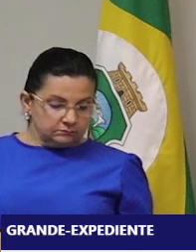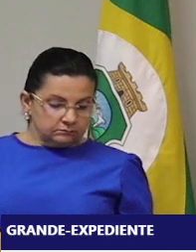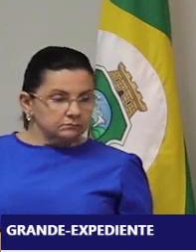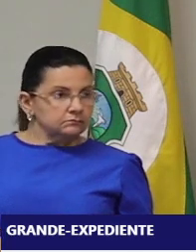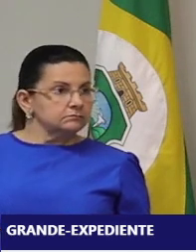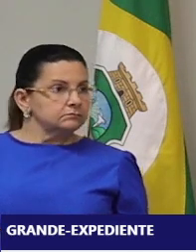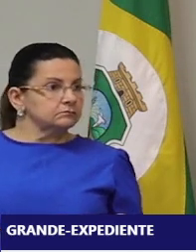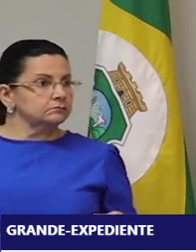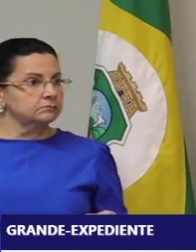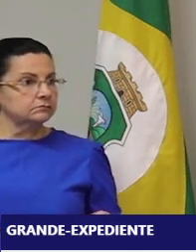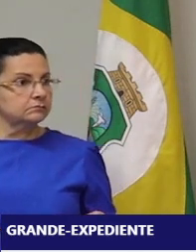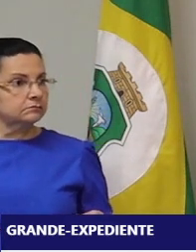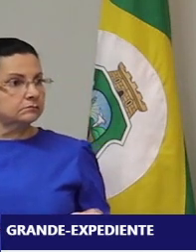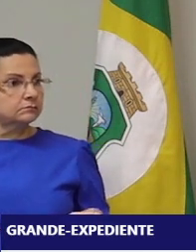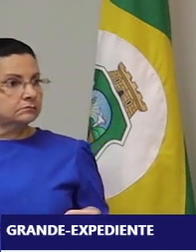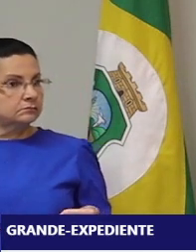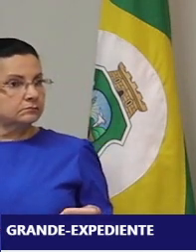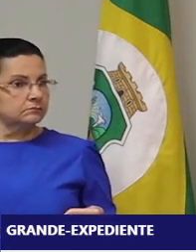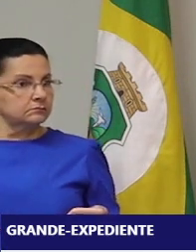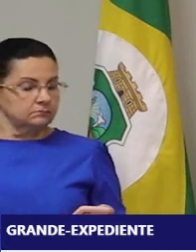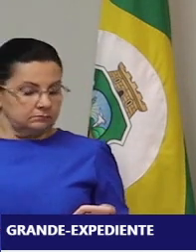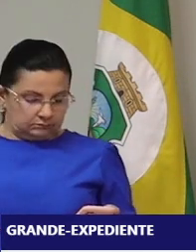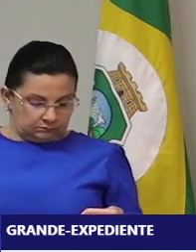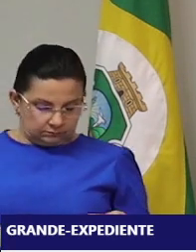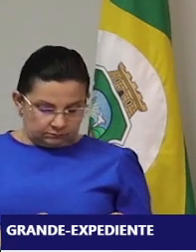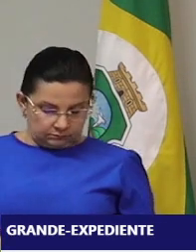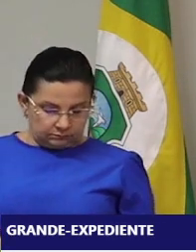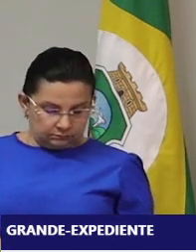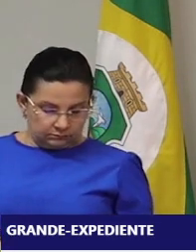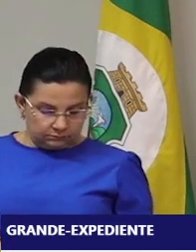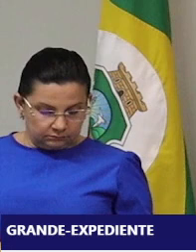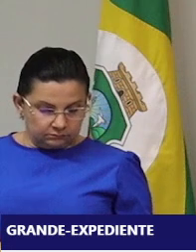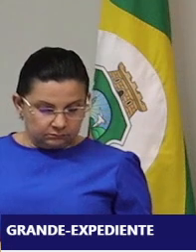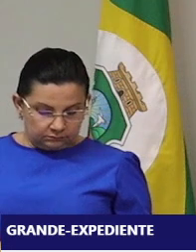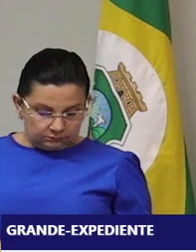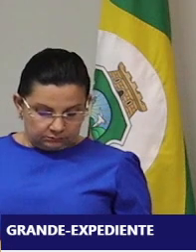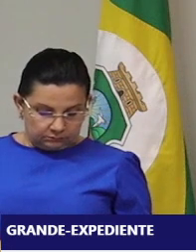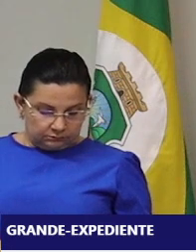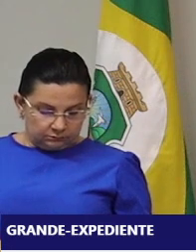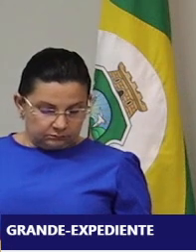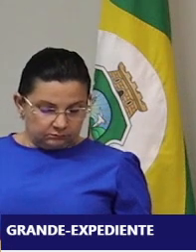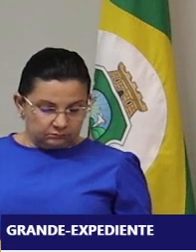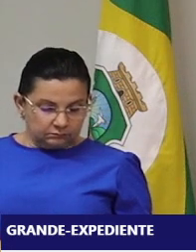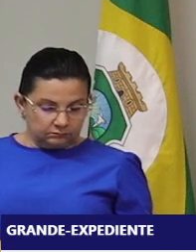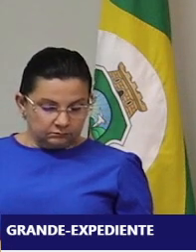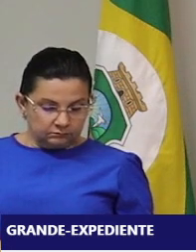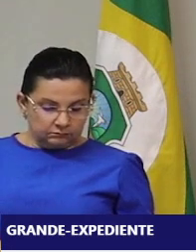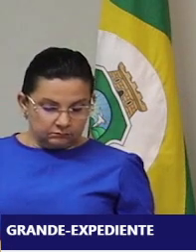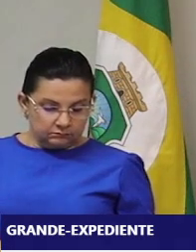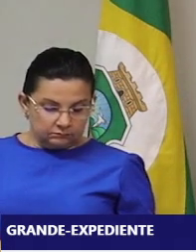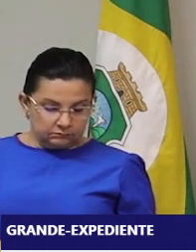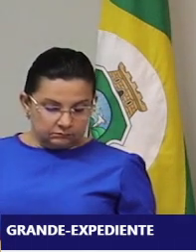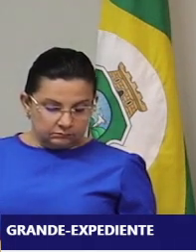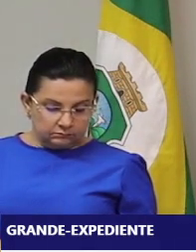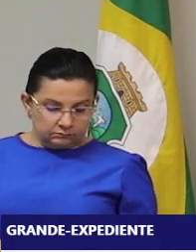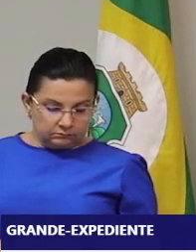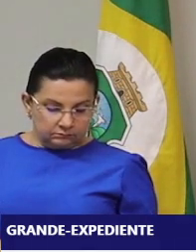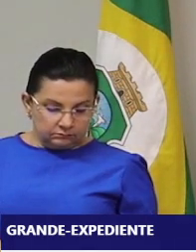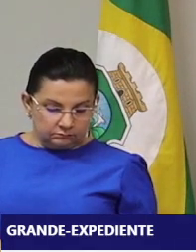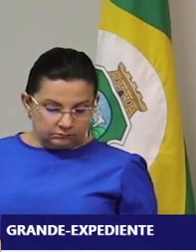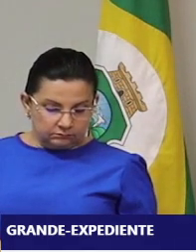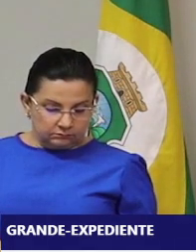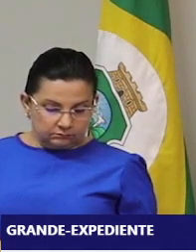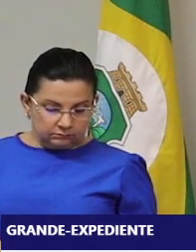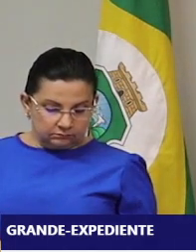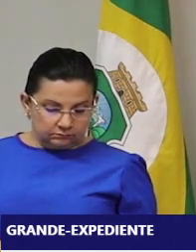grande Ronaldo de ter as casas de apoio né lá em Fortaleza para receber os os pacientes mas as passagens continua